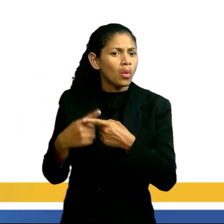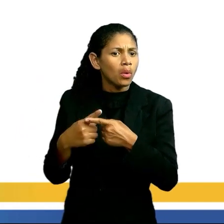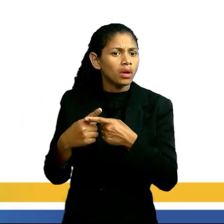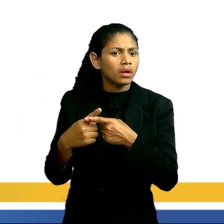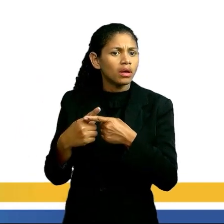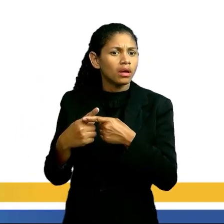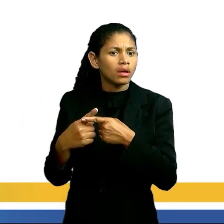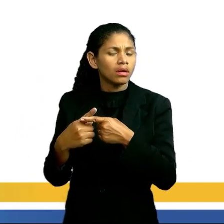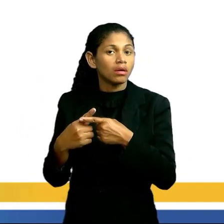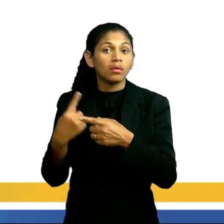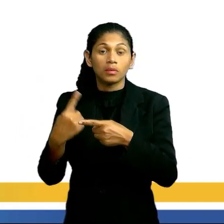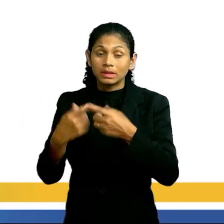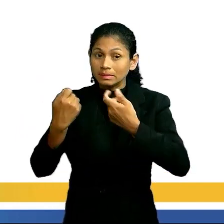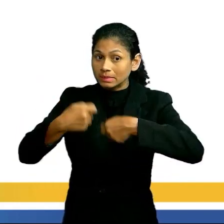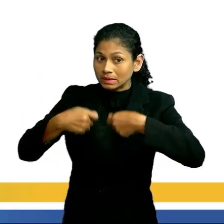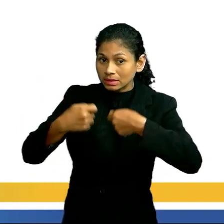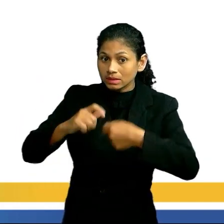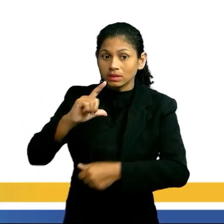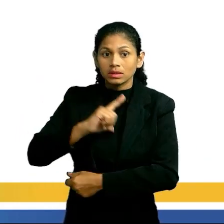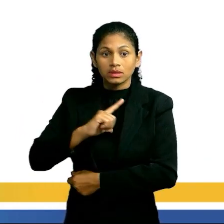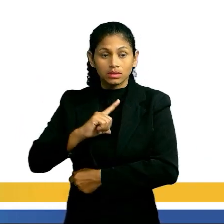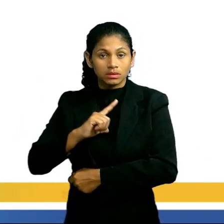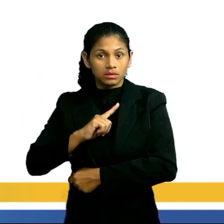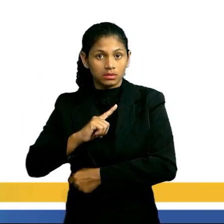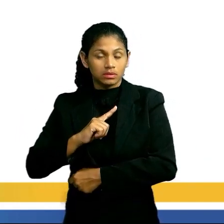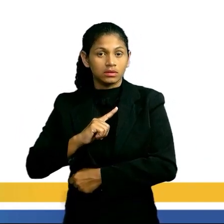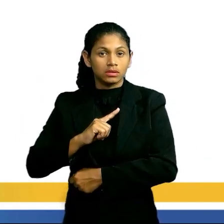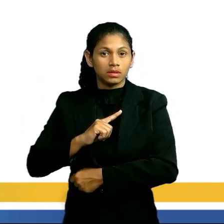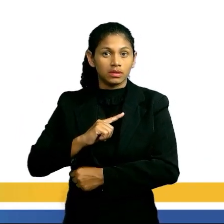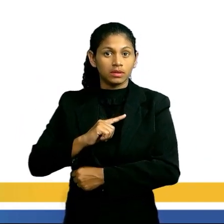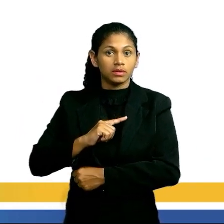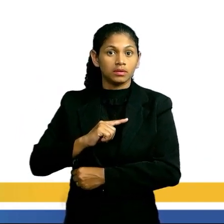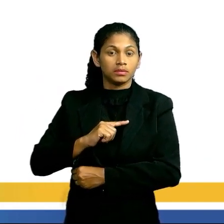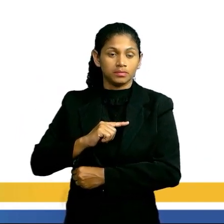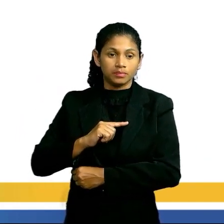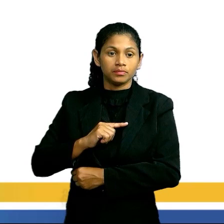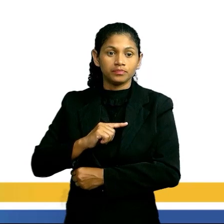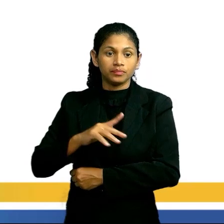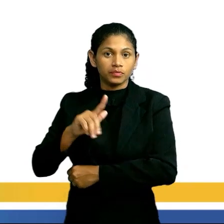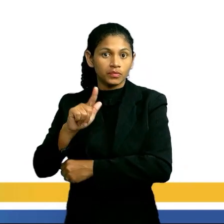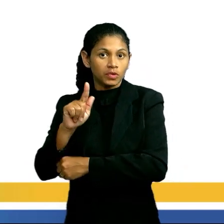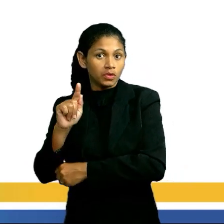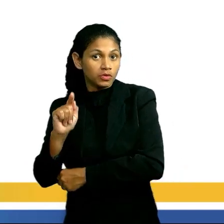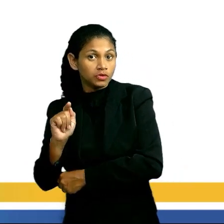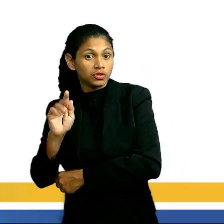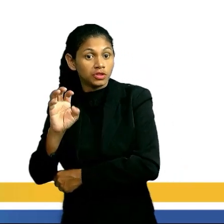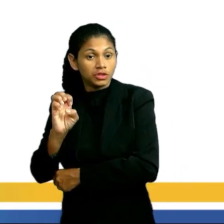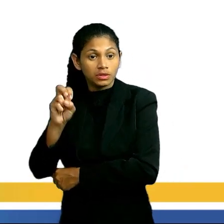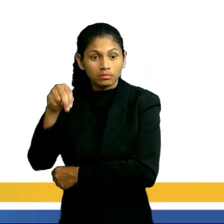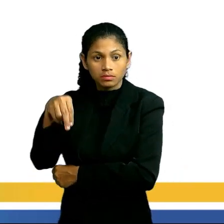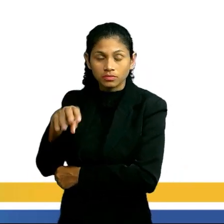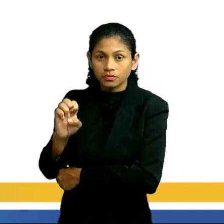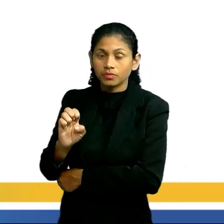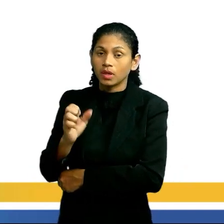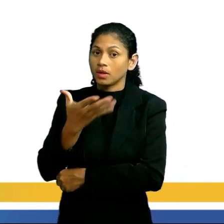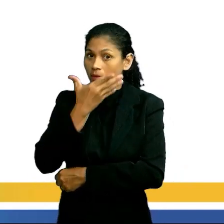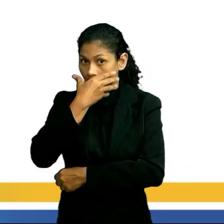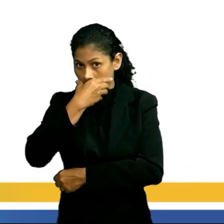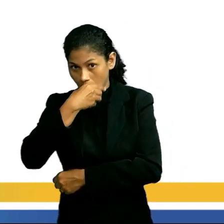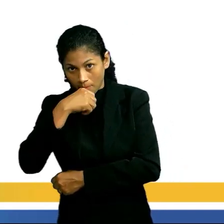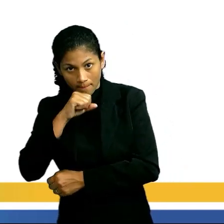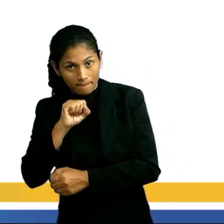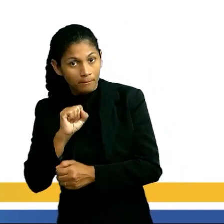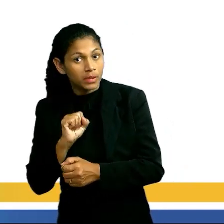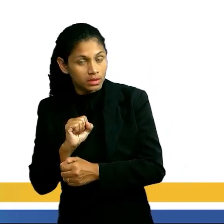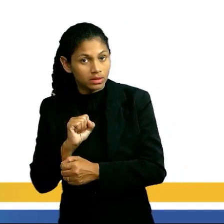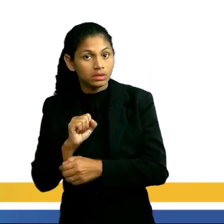tem que ter um gene do pai, que é o azinho, e tem que ter um gene da mãe. Ele apresenta a característica